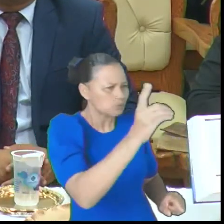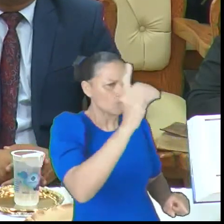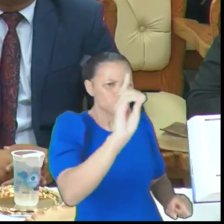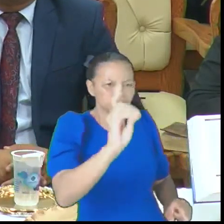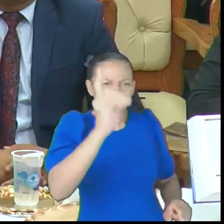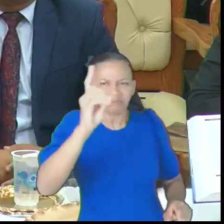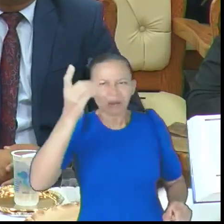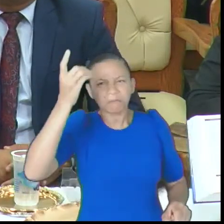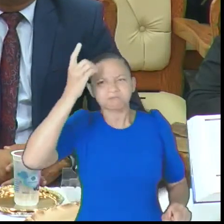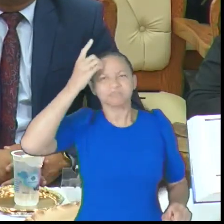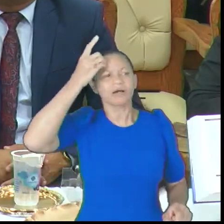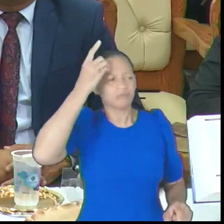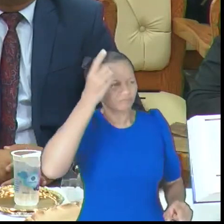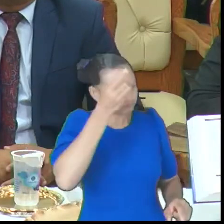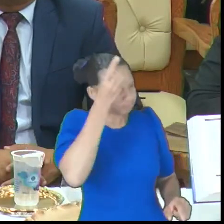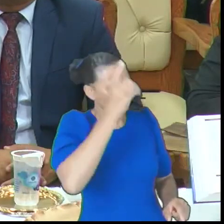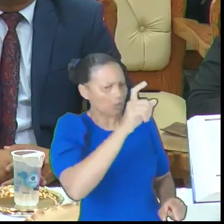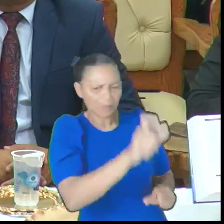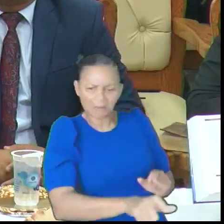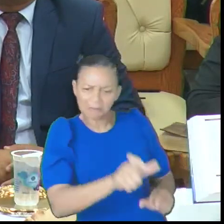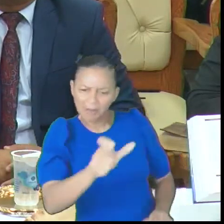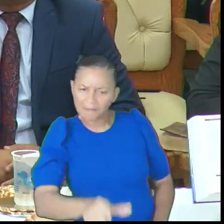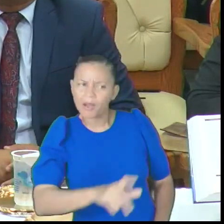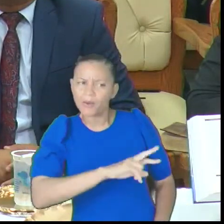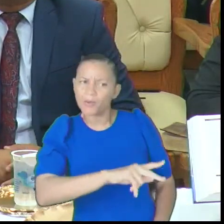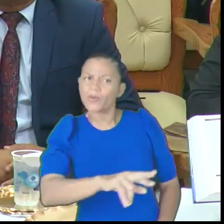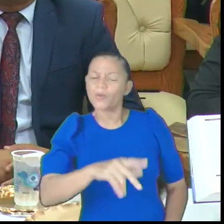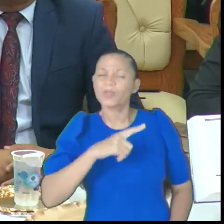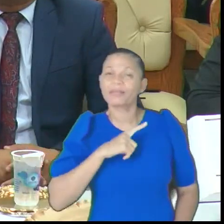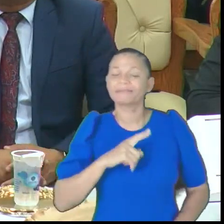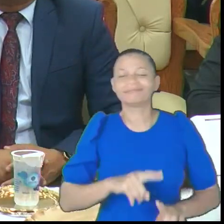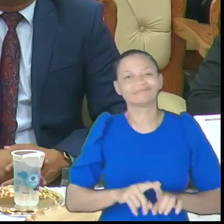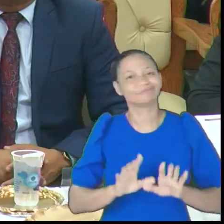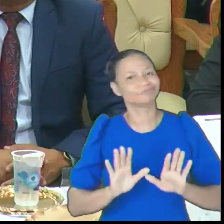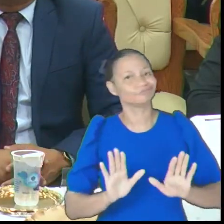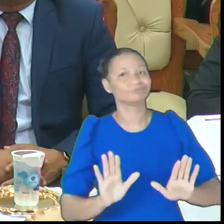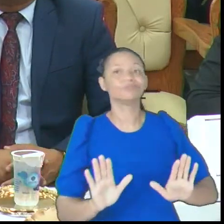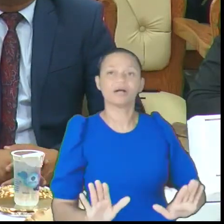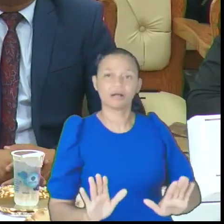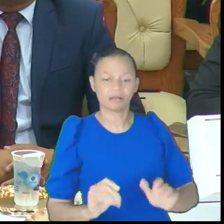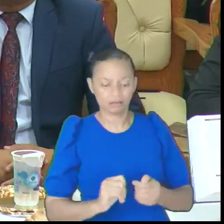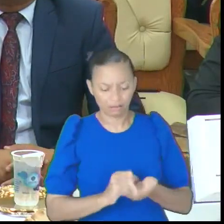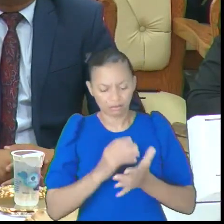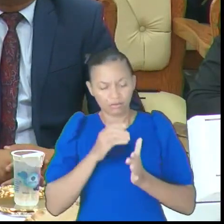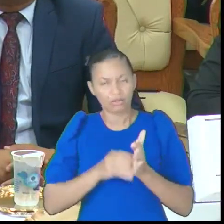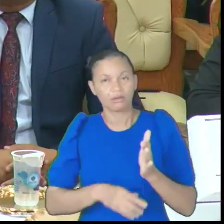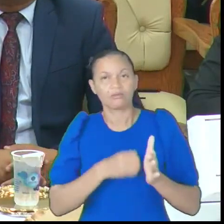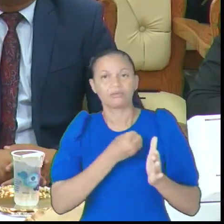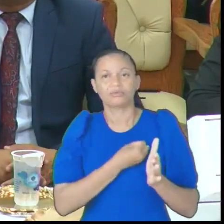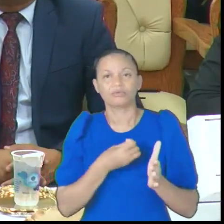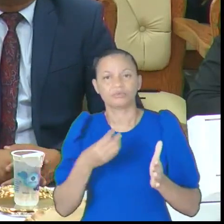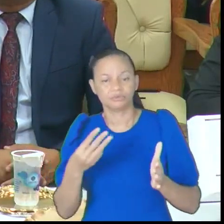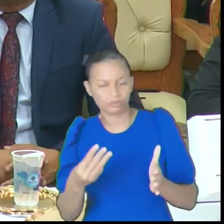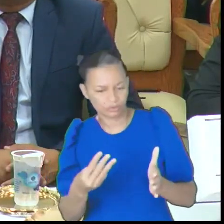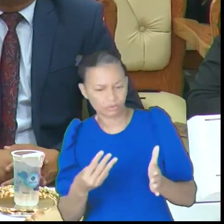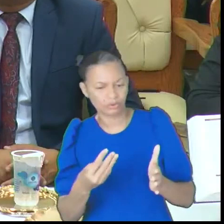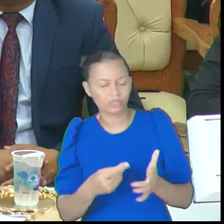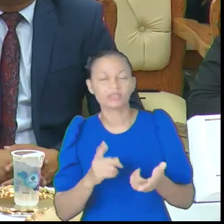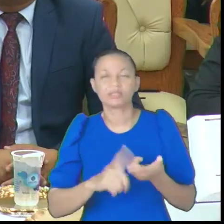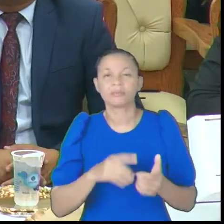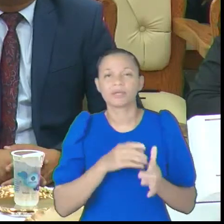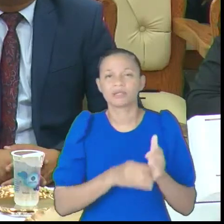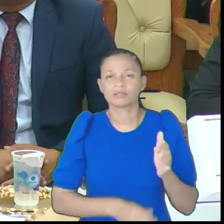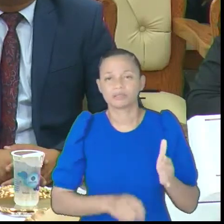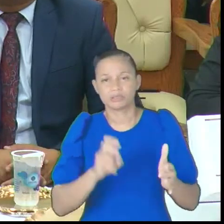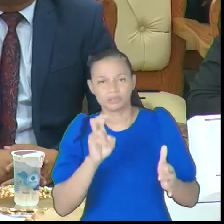Os irmãos tinham dons espirituais. Contudo, no capítulo 3, no capítulo de número 5,